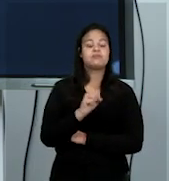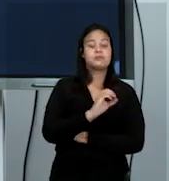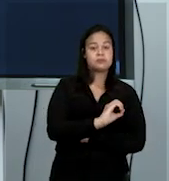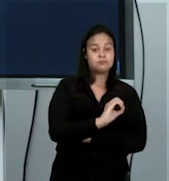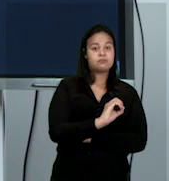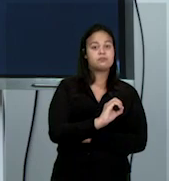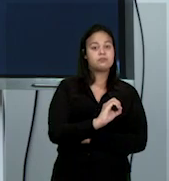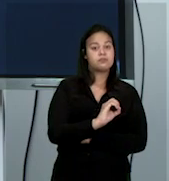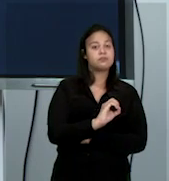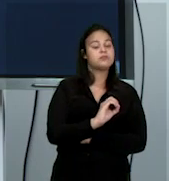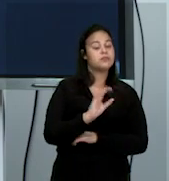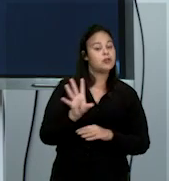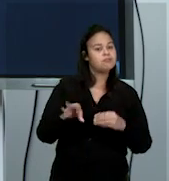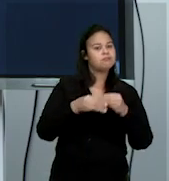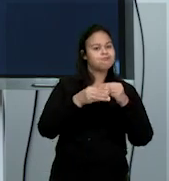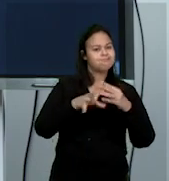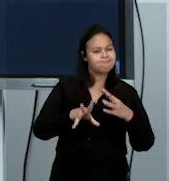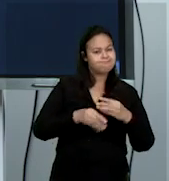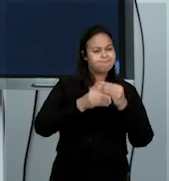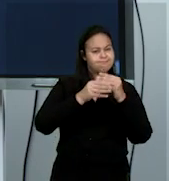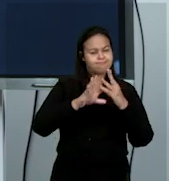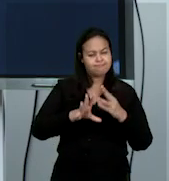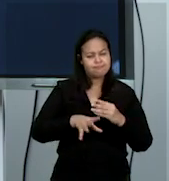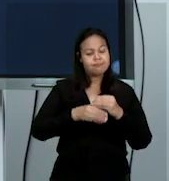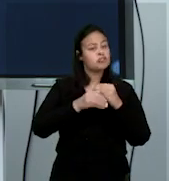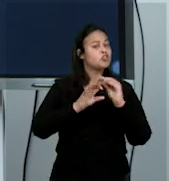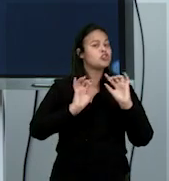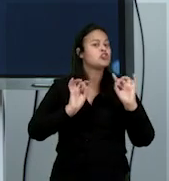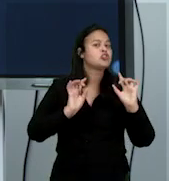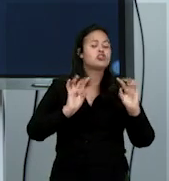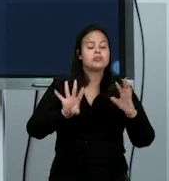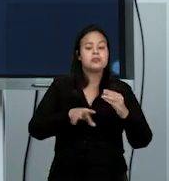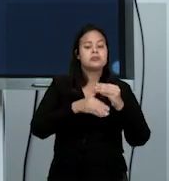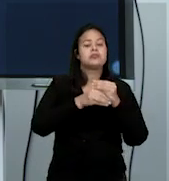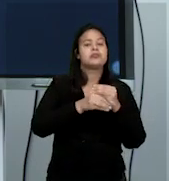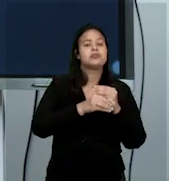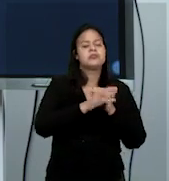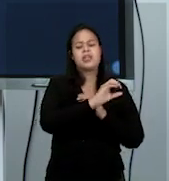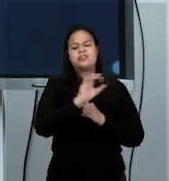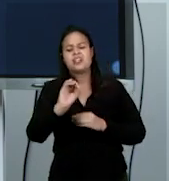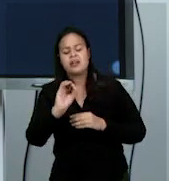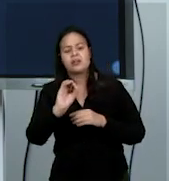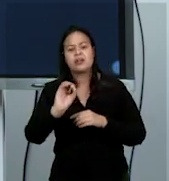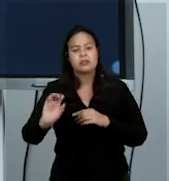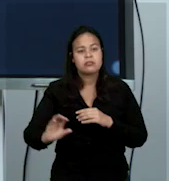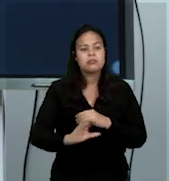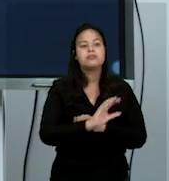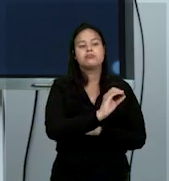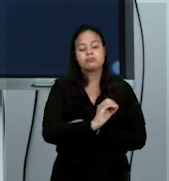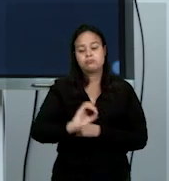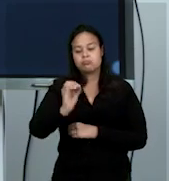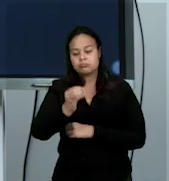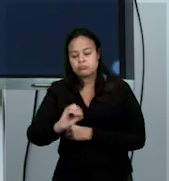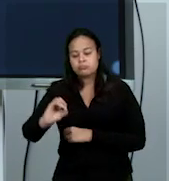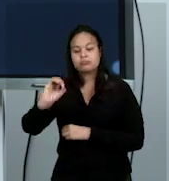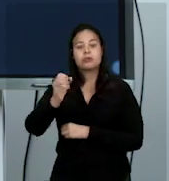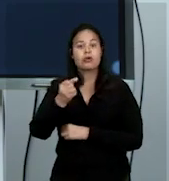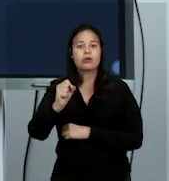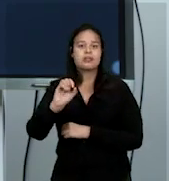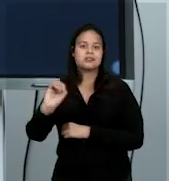0 é só completar. A gente não faz conta com zero, a gente só completa. Então, tem 2 zeros, eu coloco 2 zeros. Então,